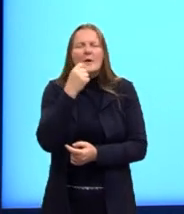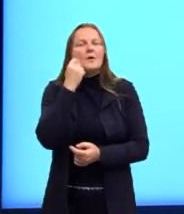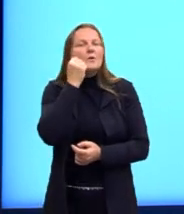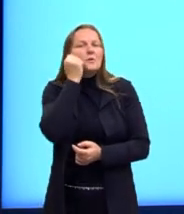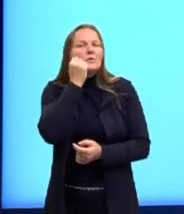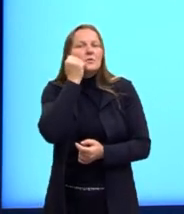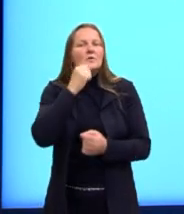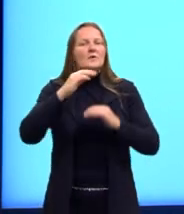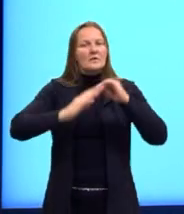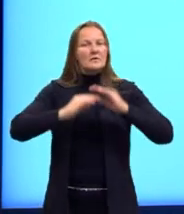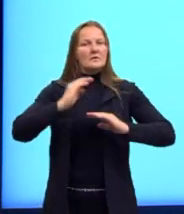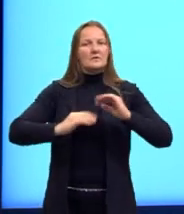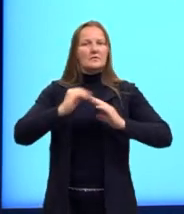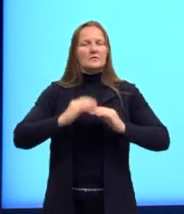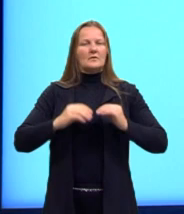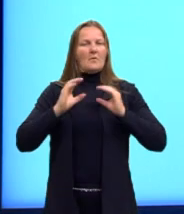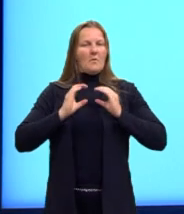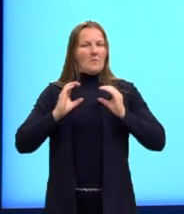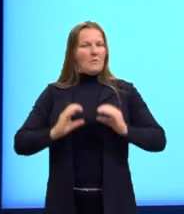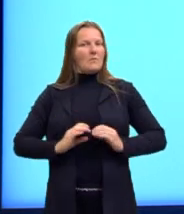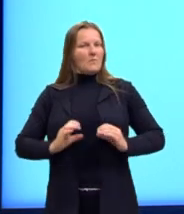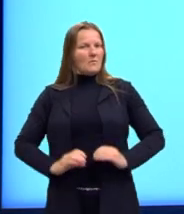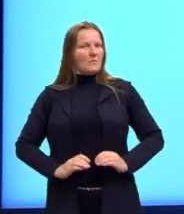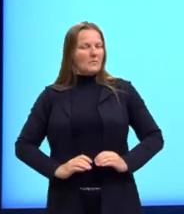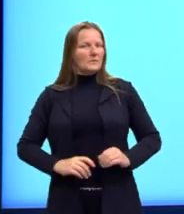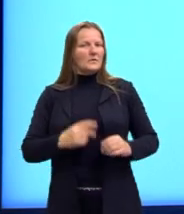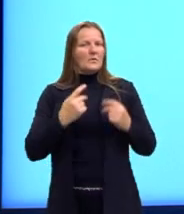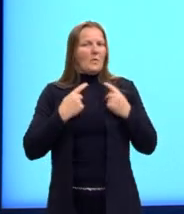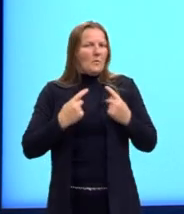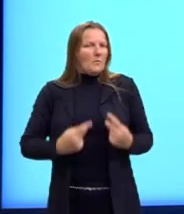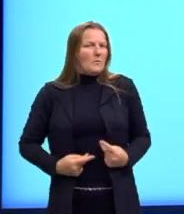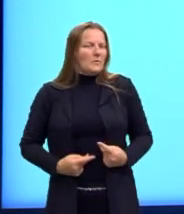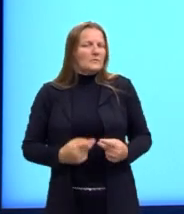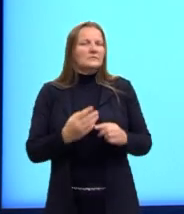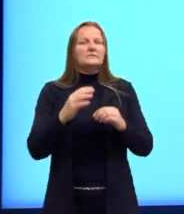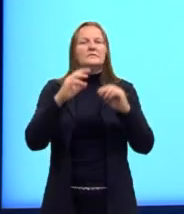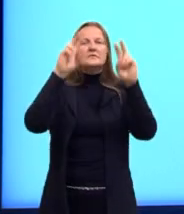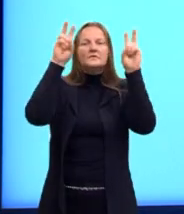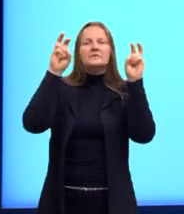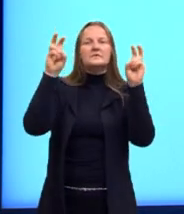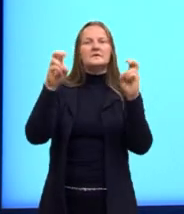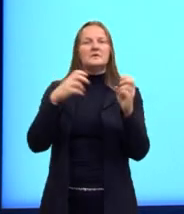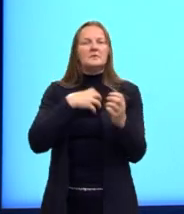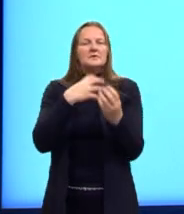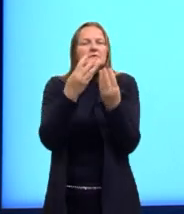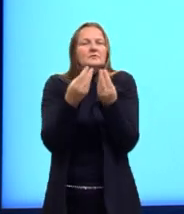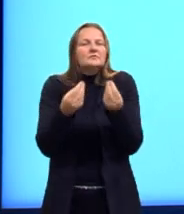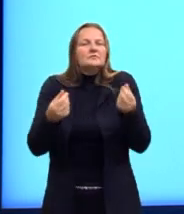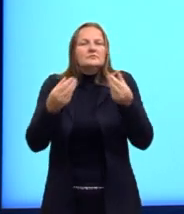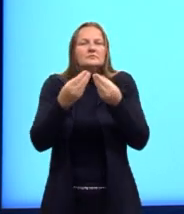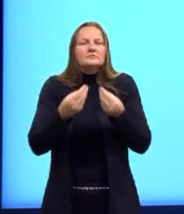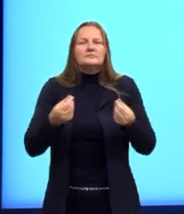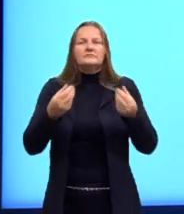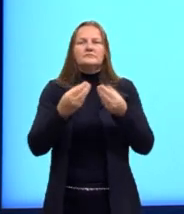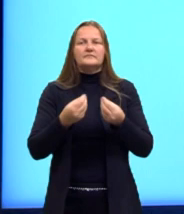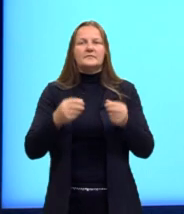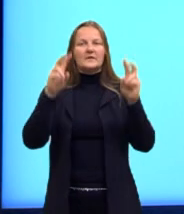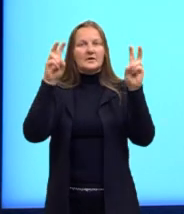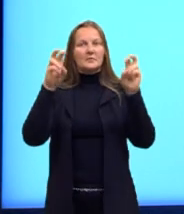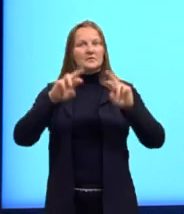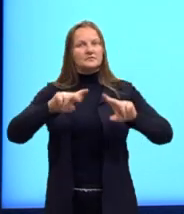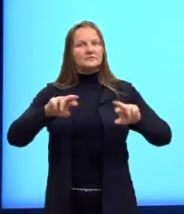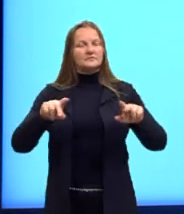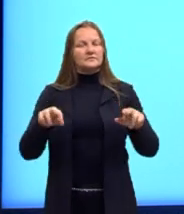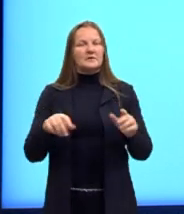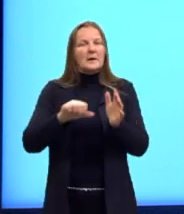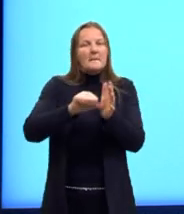ligado a atitudes ou a postura que a gente tem em relação a temas sensíveis tá então aqui a gente